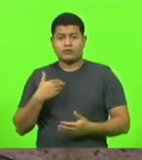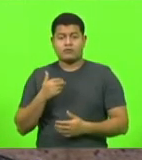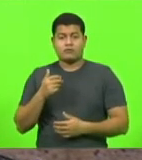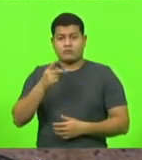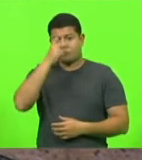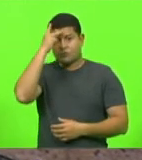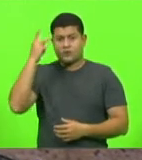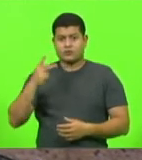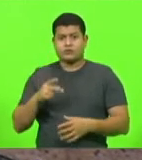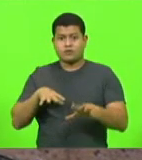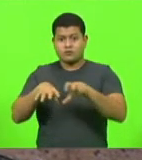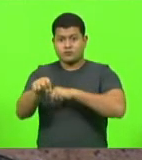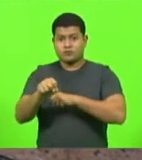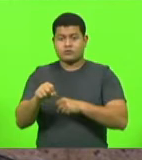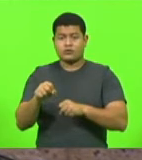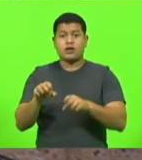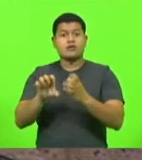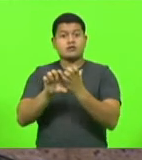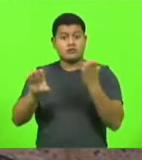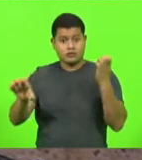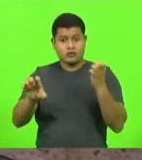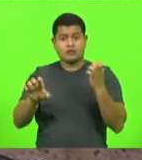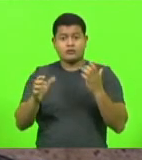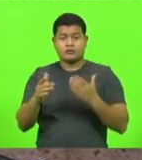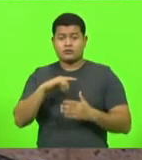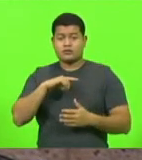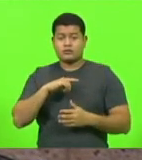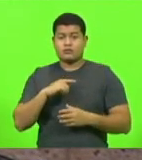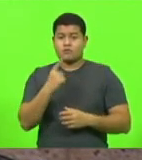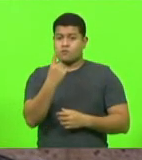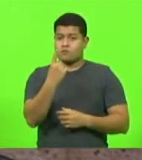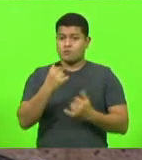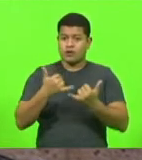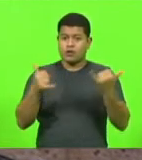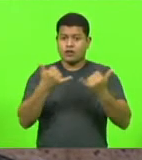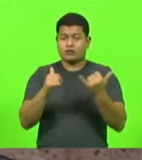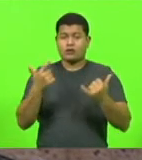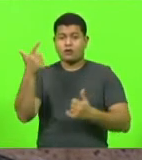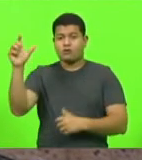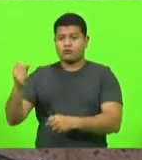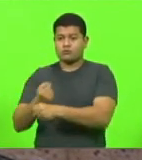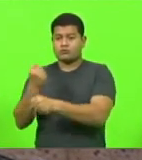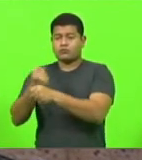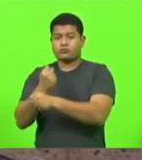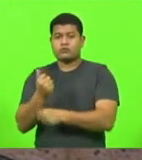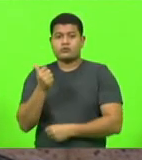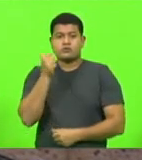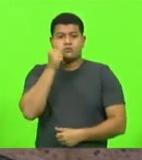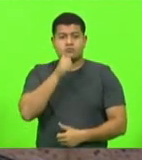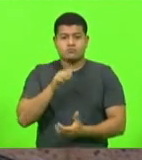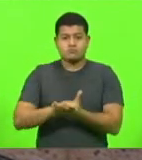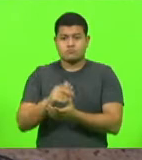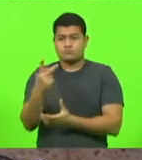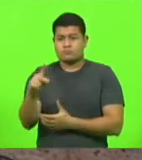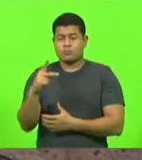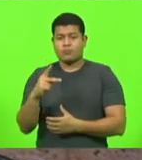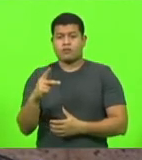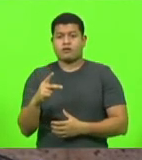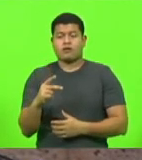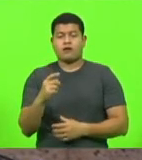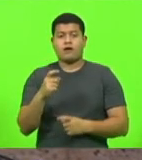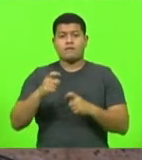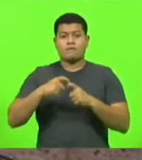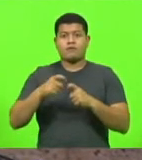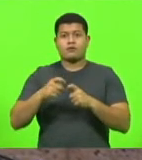estudada, ele tinha 2 engenharias até, uma elétrica e outra civil, se eu não me engano, e a esposa médica. Fugiu, veio para o Brasil aqui